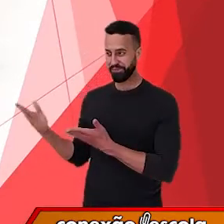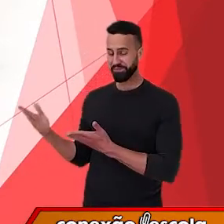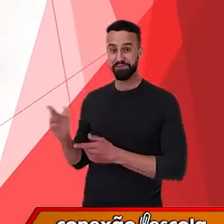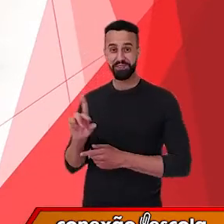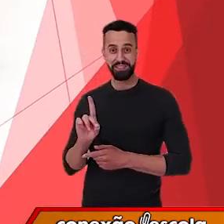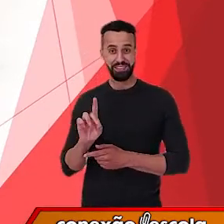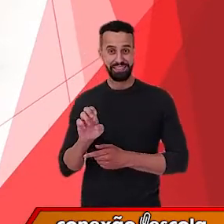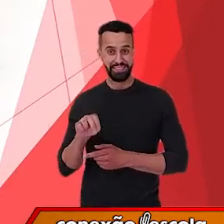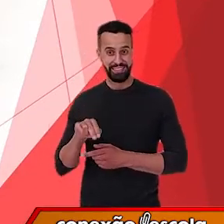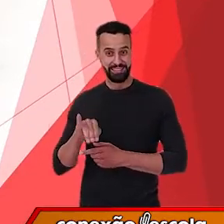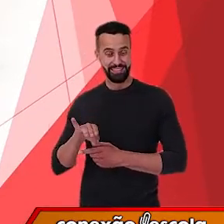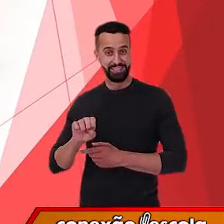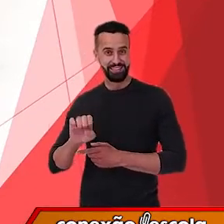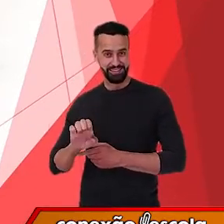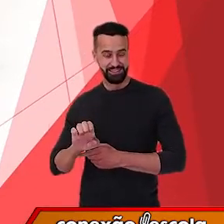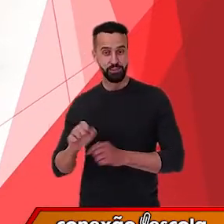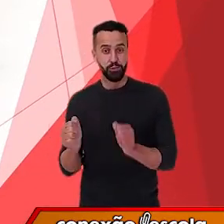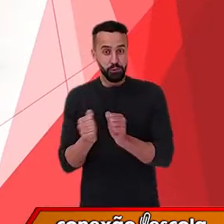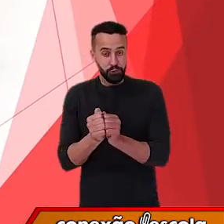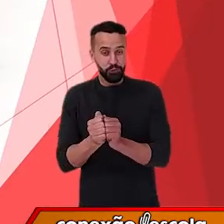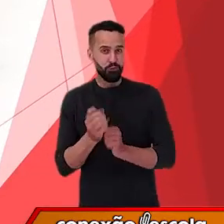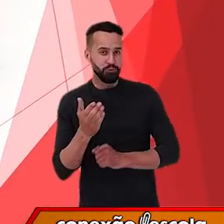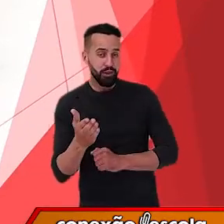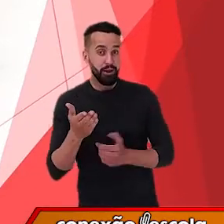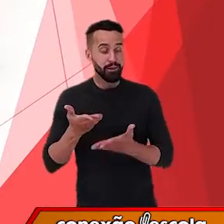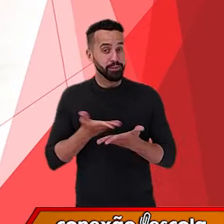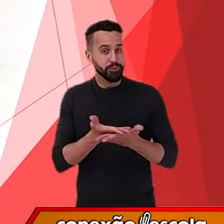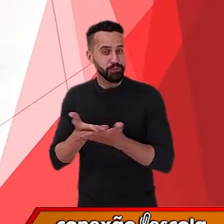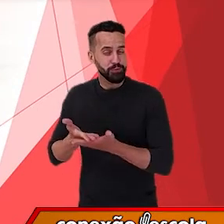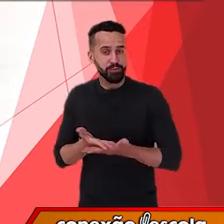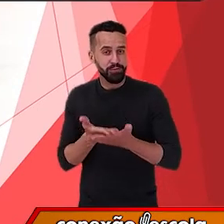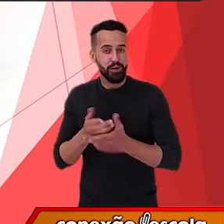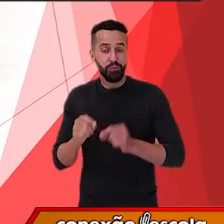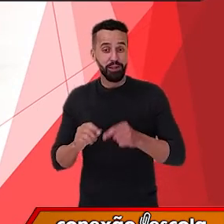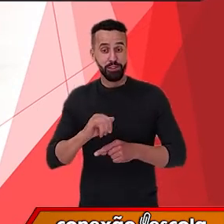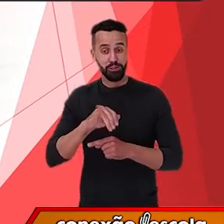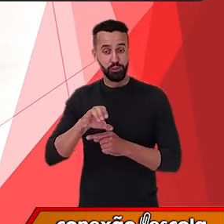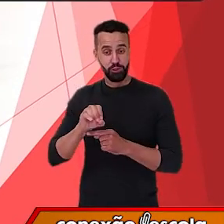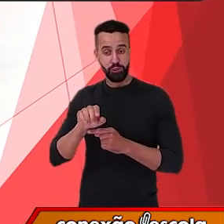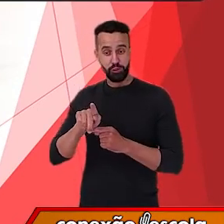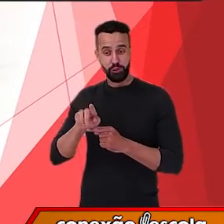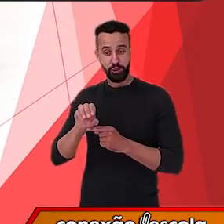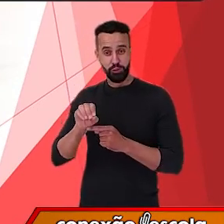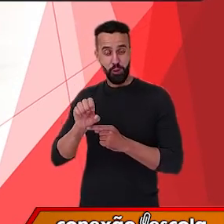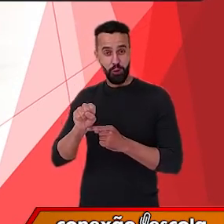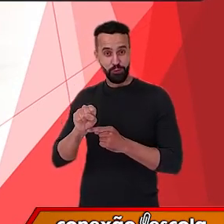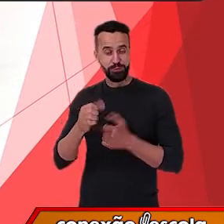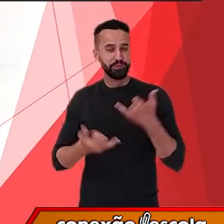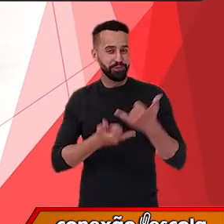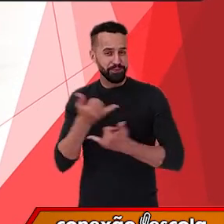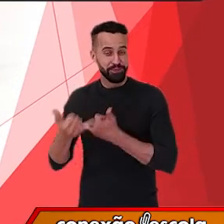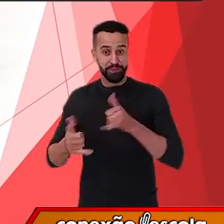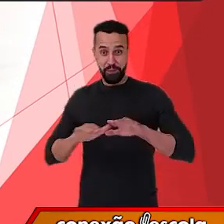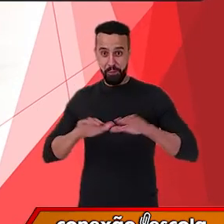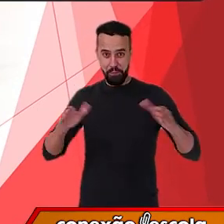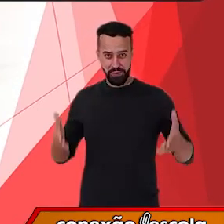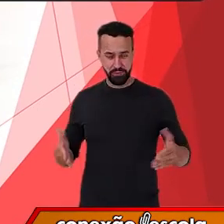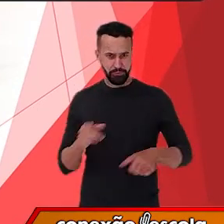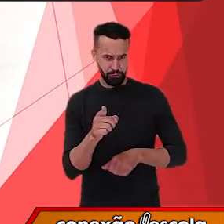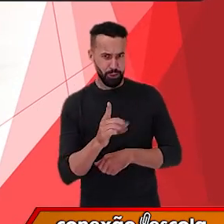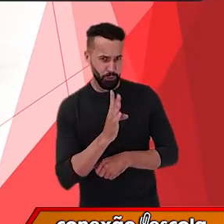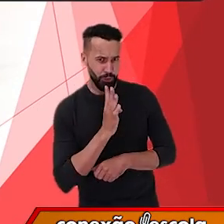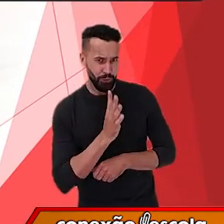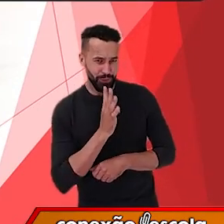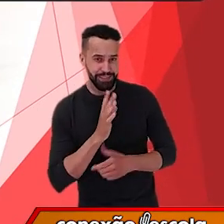professora Denise e hoje, junto com você, nós vamos estudar sobre os jogos de mesa. Você conhece esses